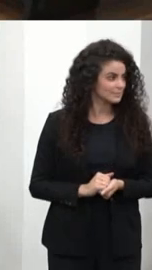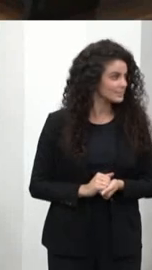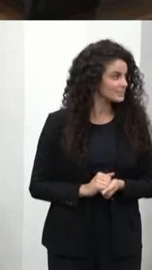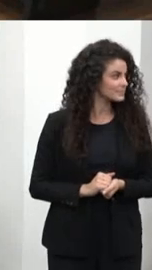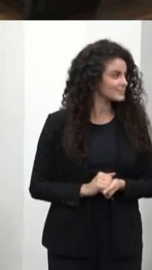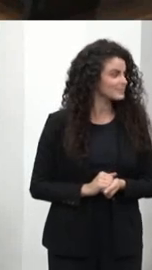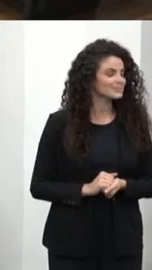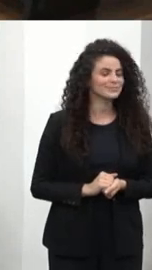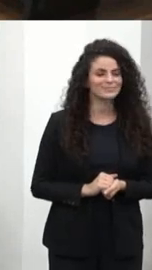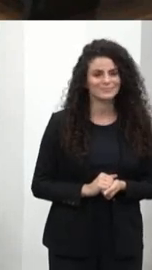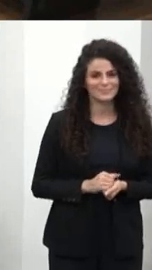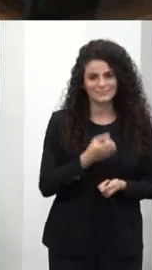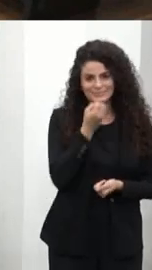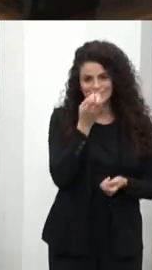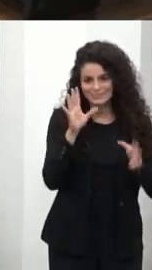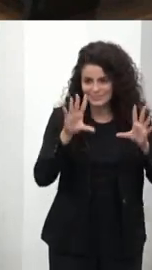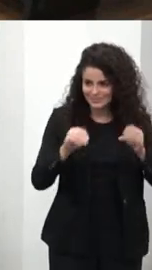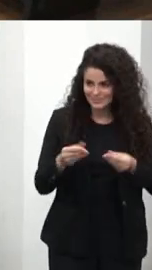boa noite